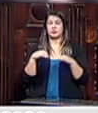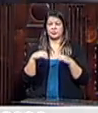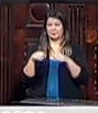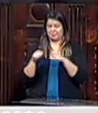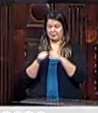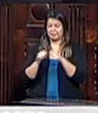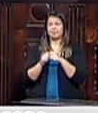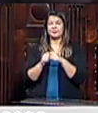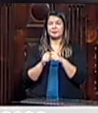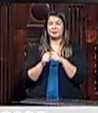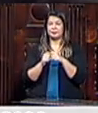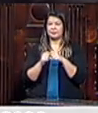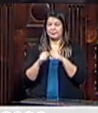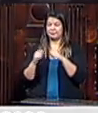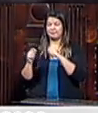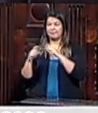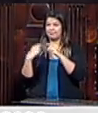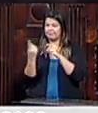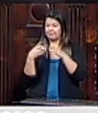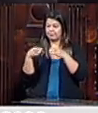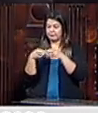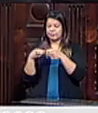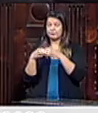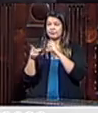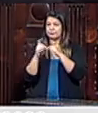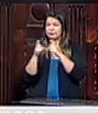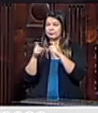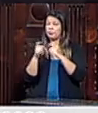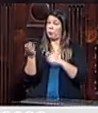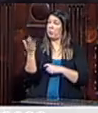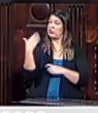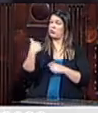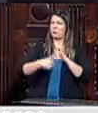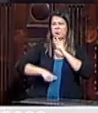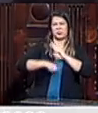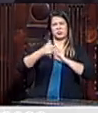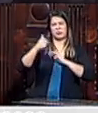de uma discussão no meu primeiro mandato,